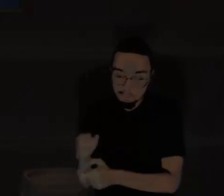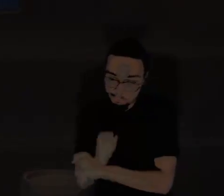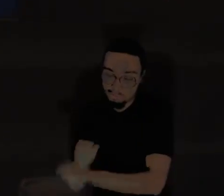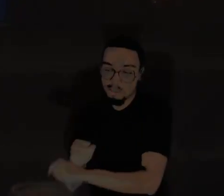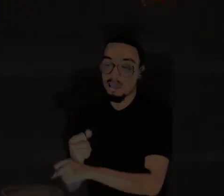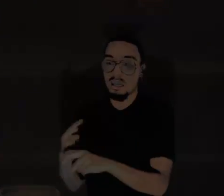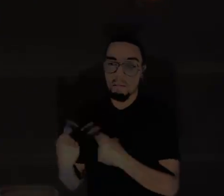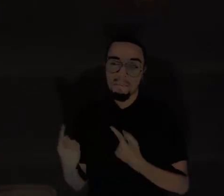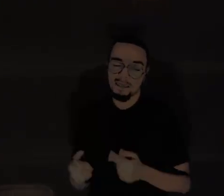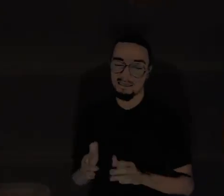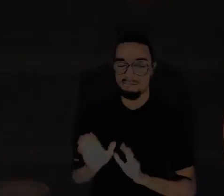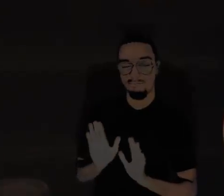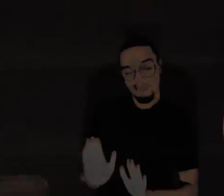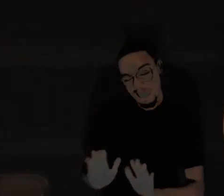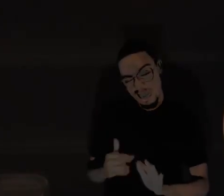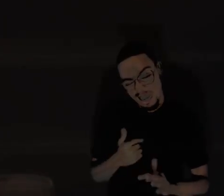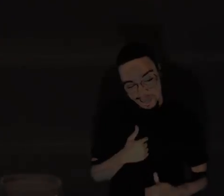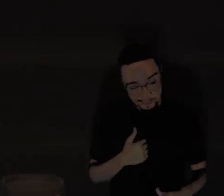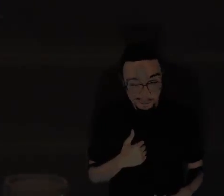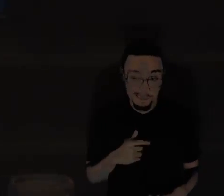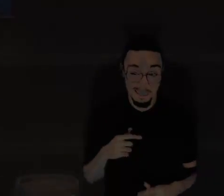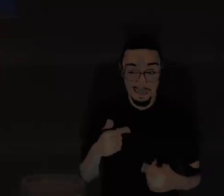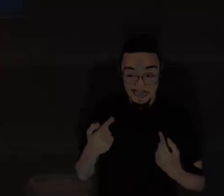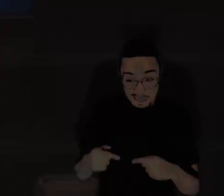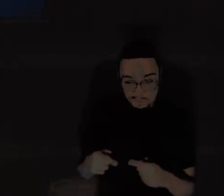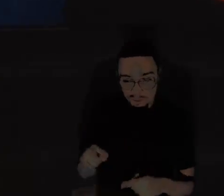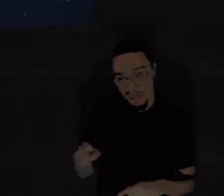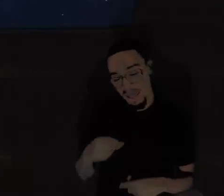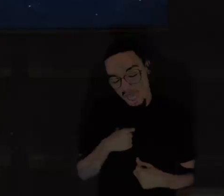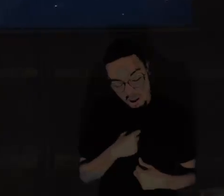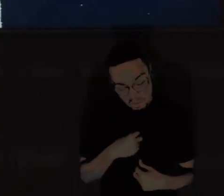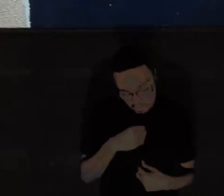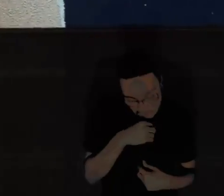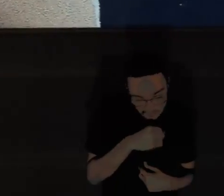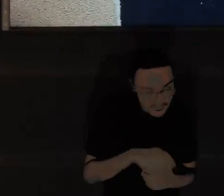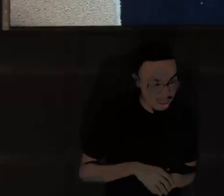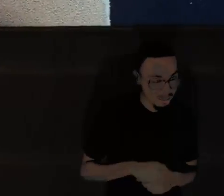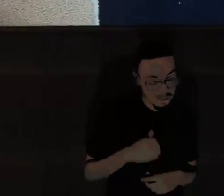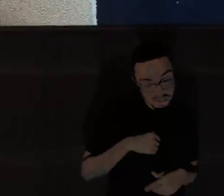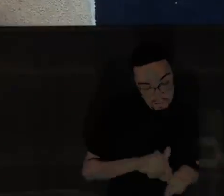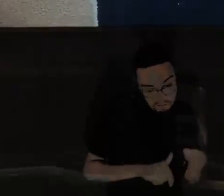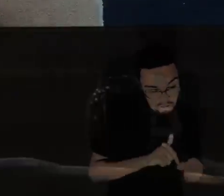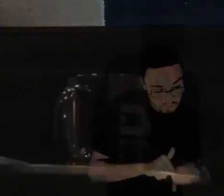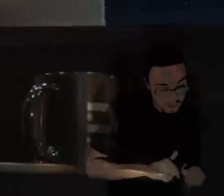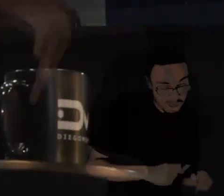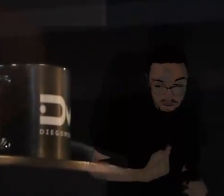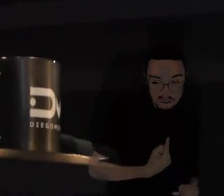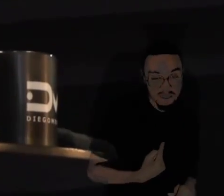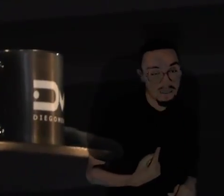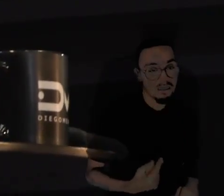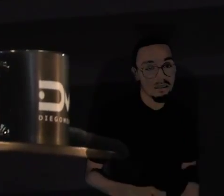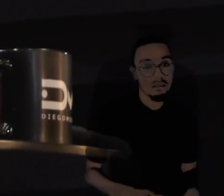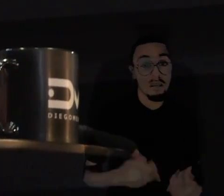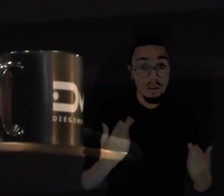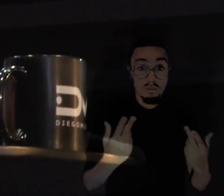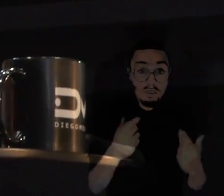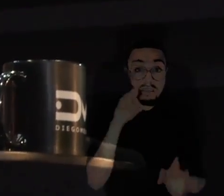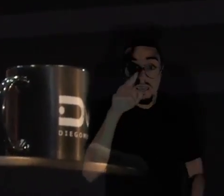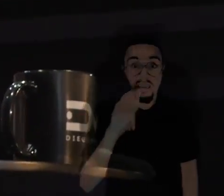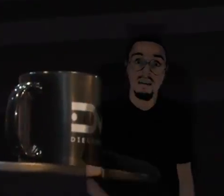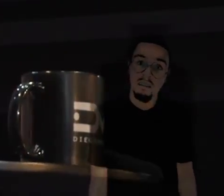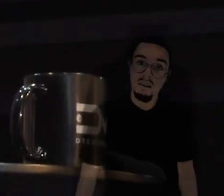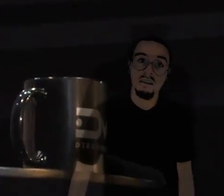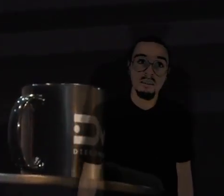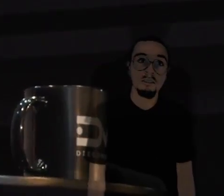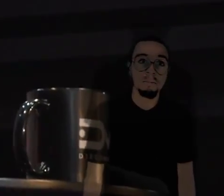e essa síndrome tem te feito se acomodar com coisas que não deveria, tem te feito aceitar, não, e Deus está dizendo: não, você não está sozinho.